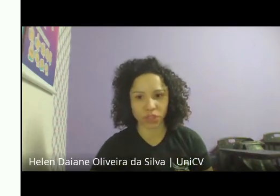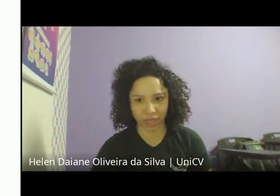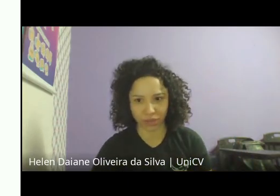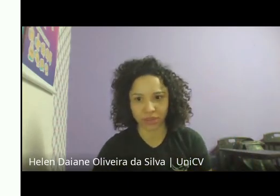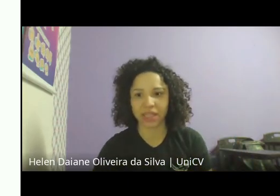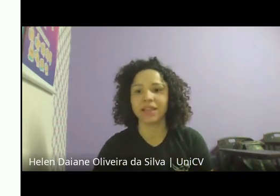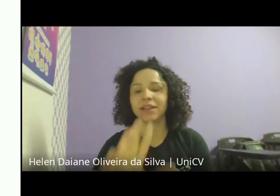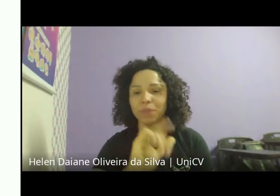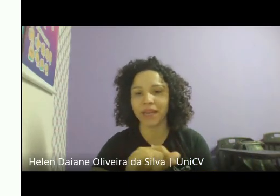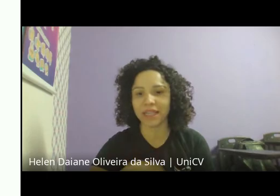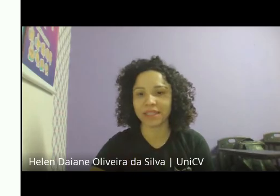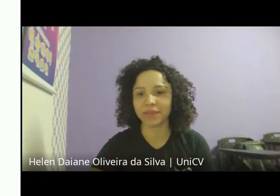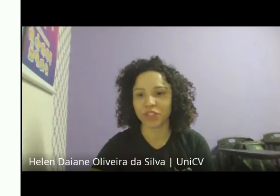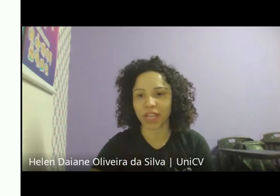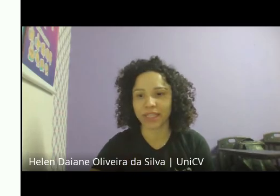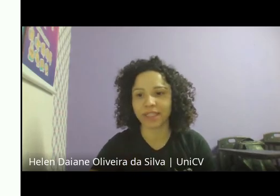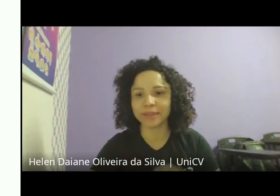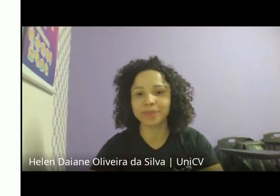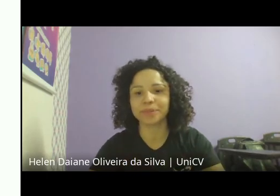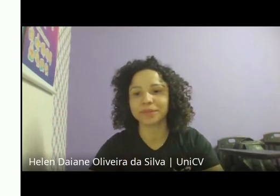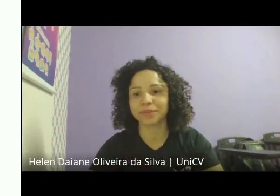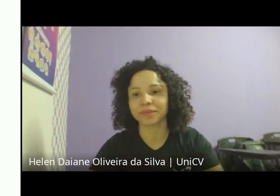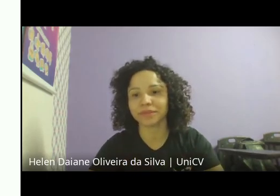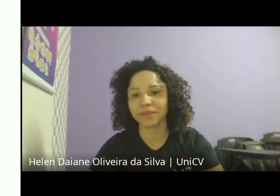o objeto. Então, beleza, Jéssica.